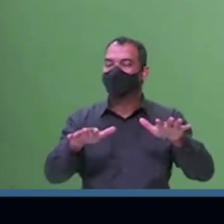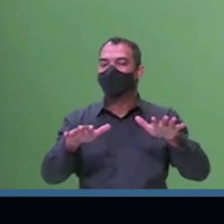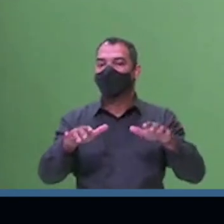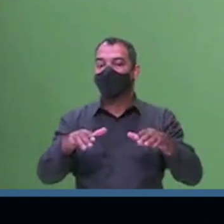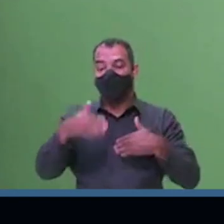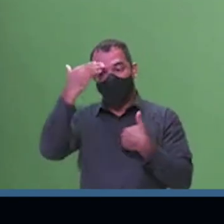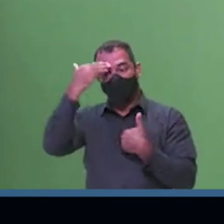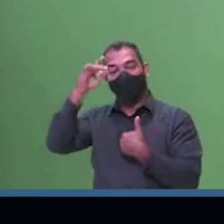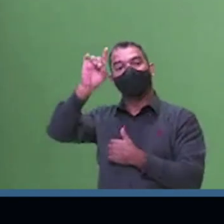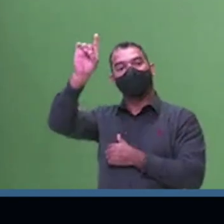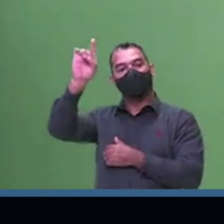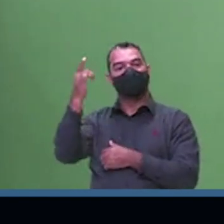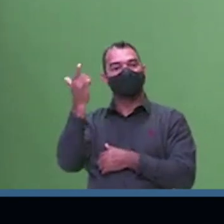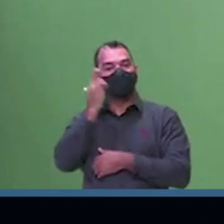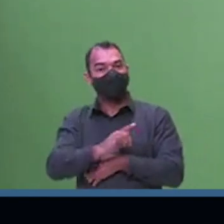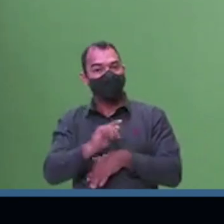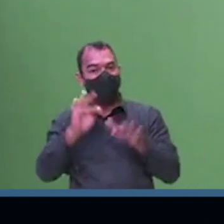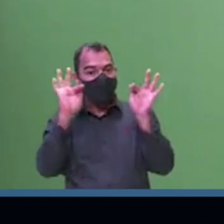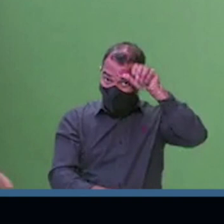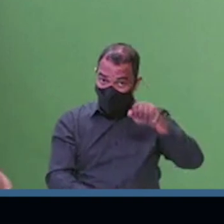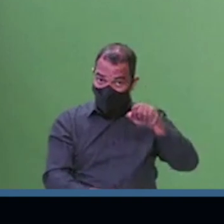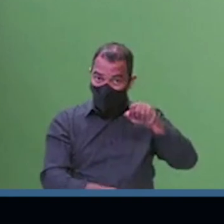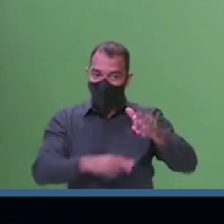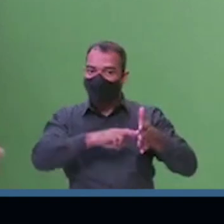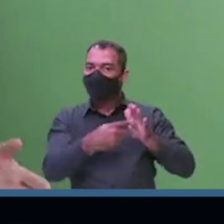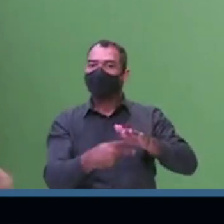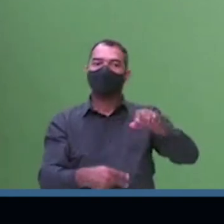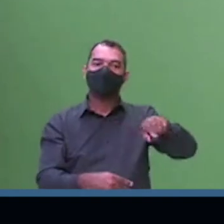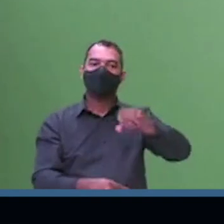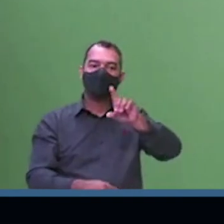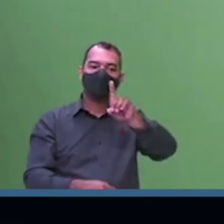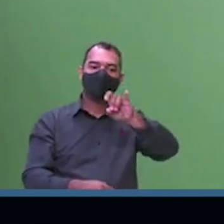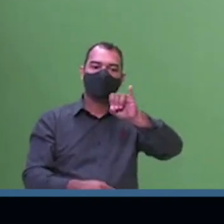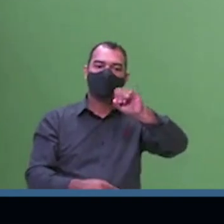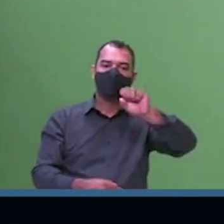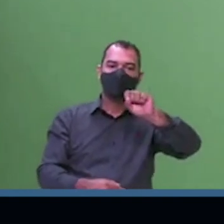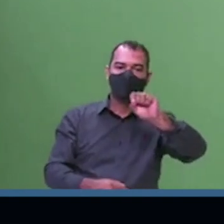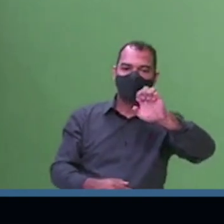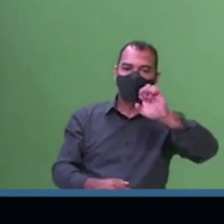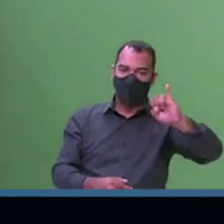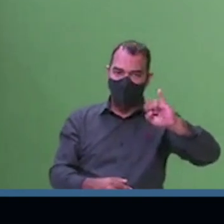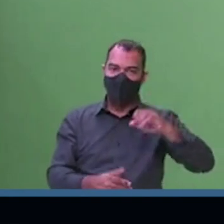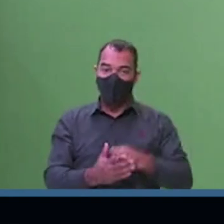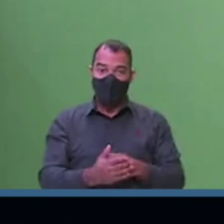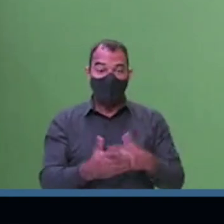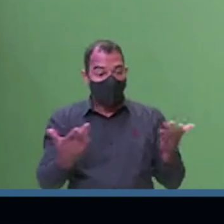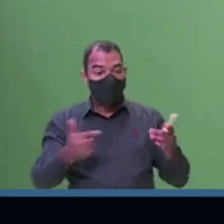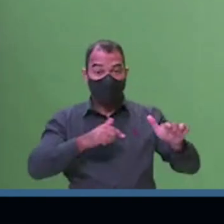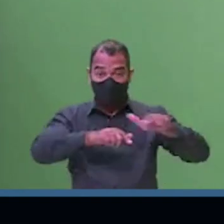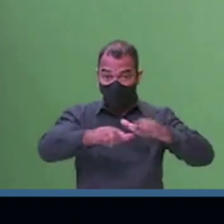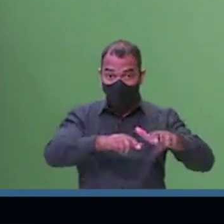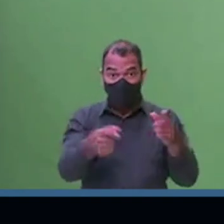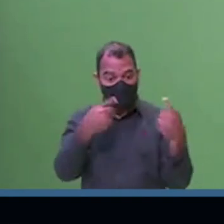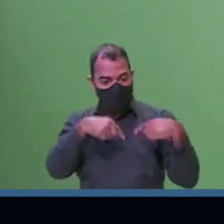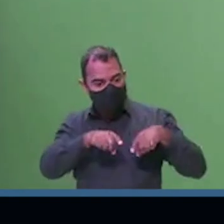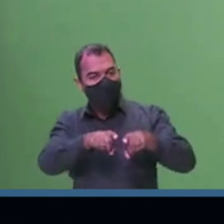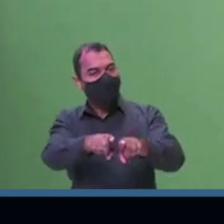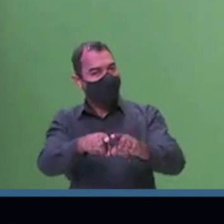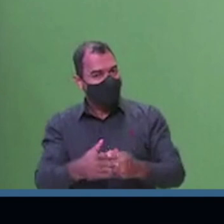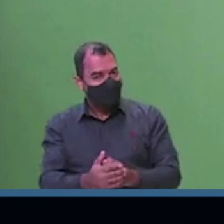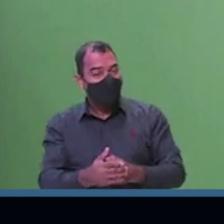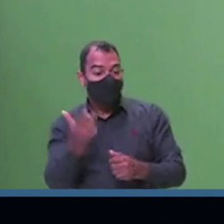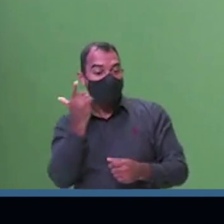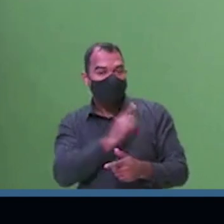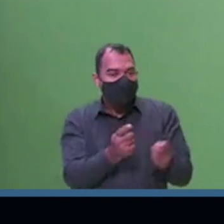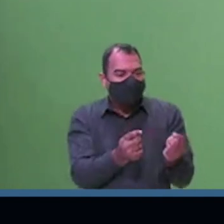felizmente conseguimos contornar. Estamos trabalhando nesse trabalho conjunto, fazendo a contenção desses surtos e evitando que